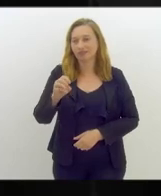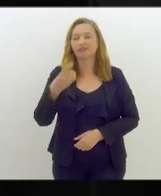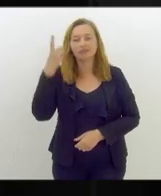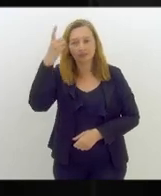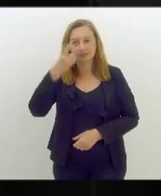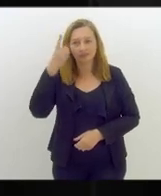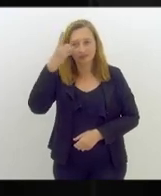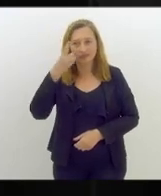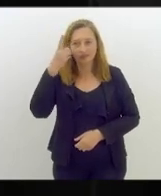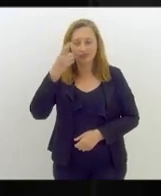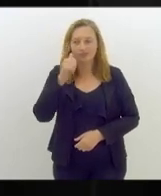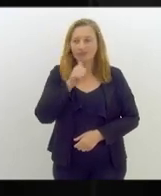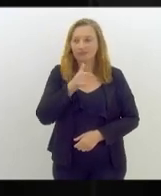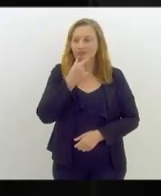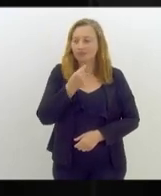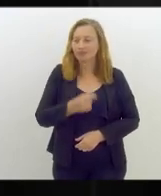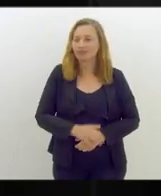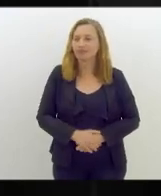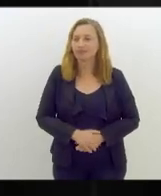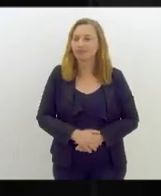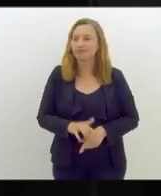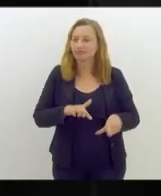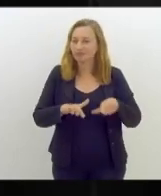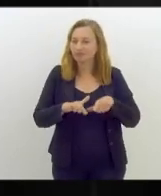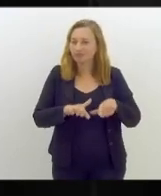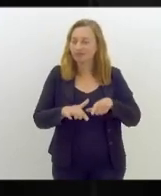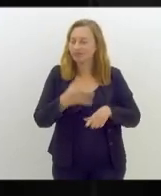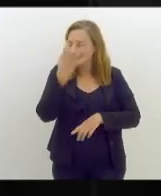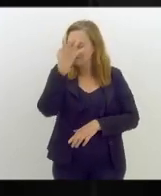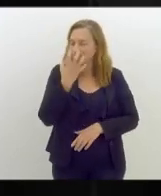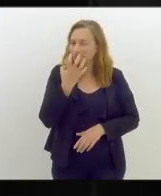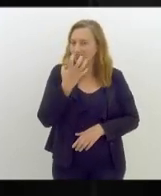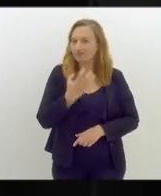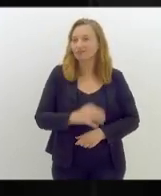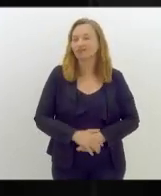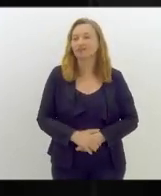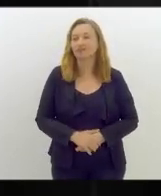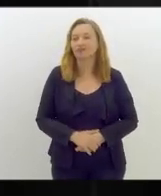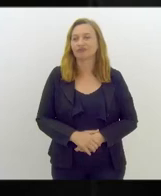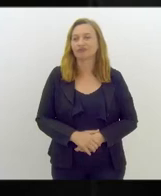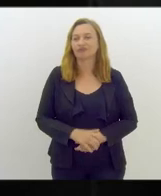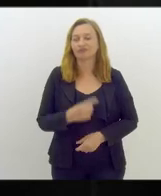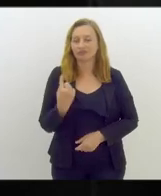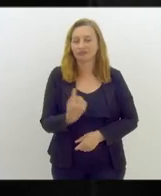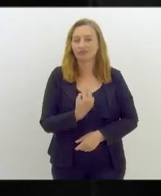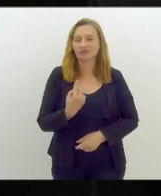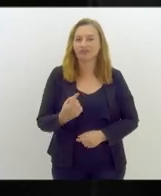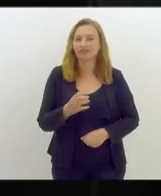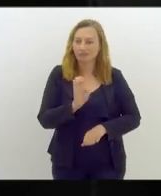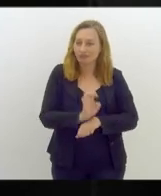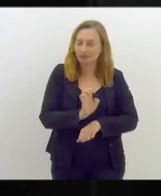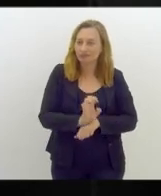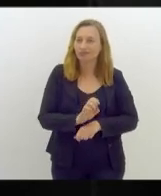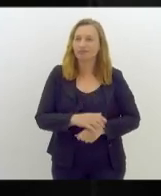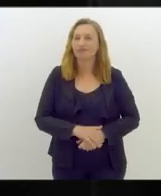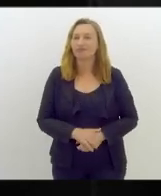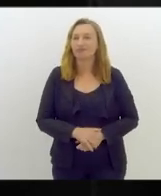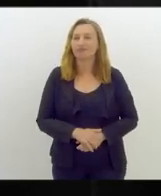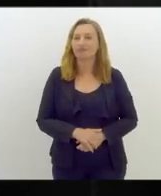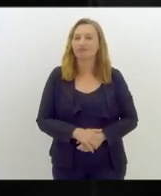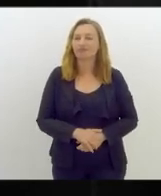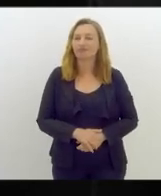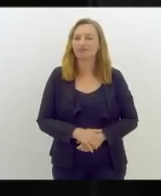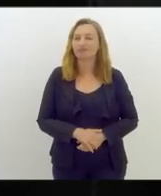deputadas, fizemos um trabalho muito sério em prol do nosso Estado. Enfrentamos